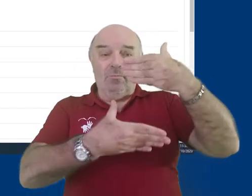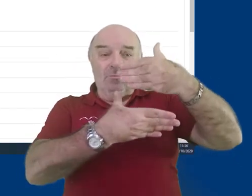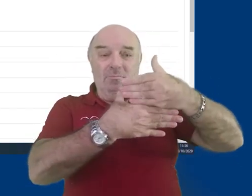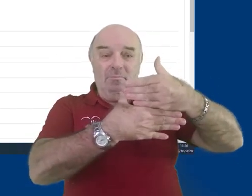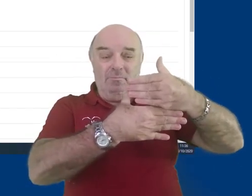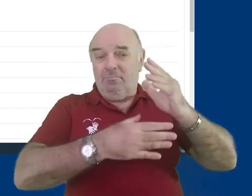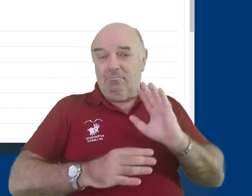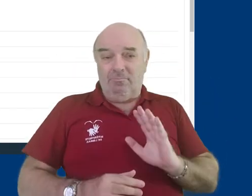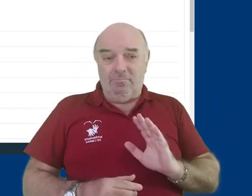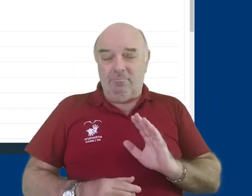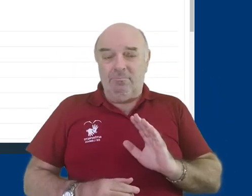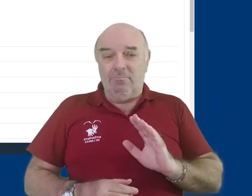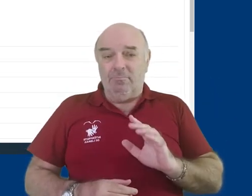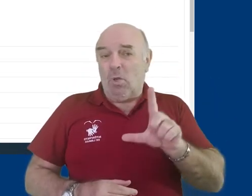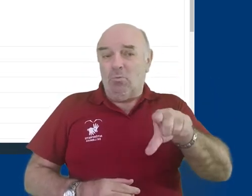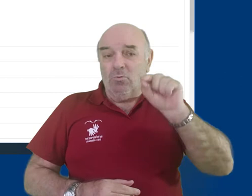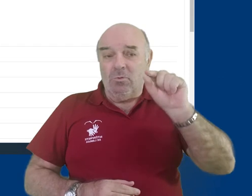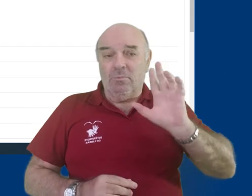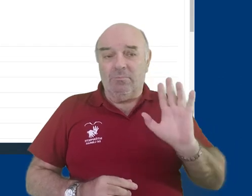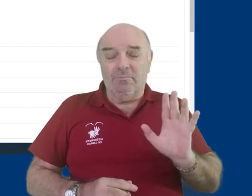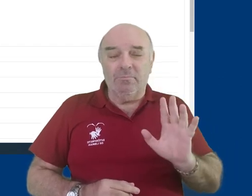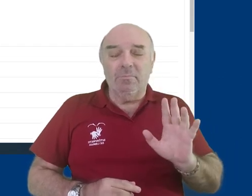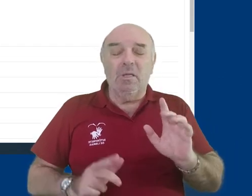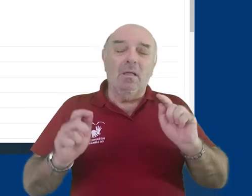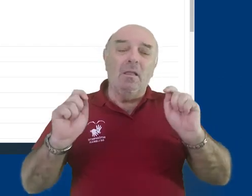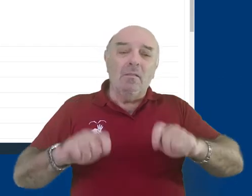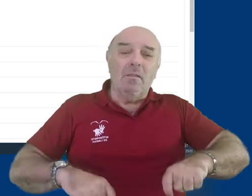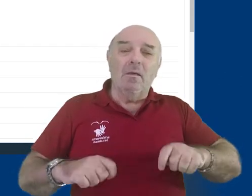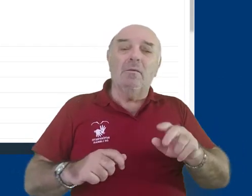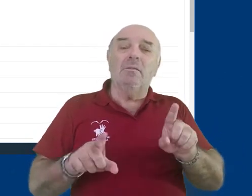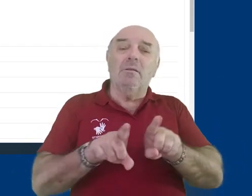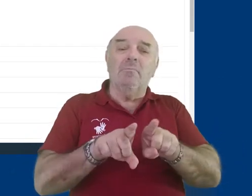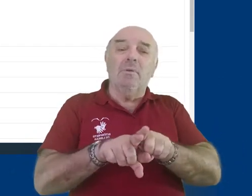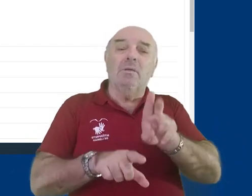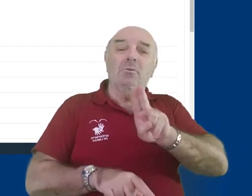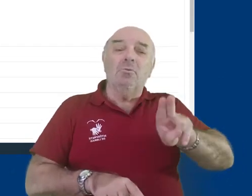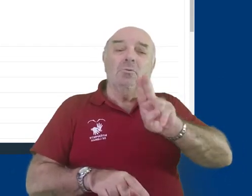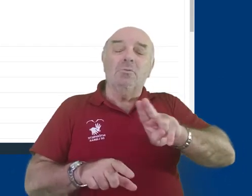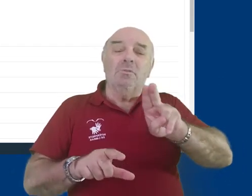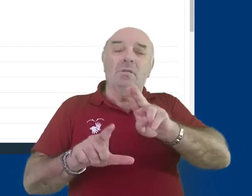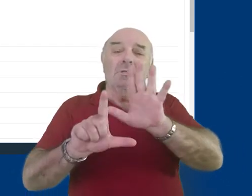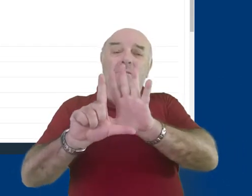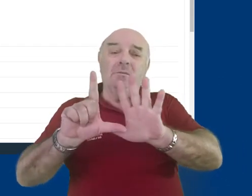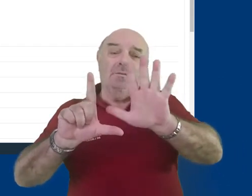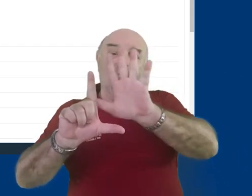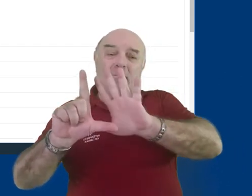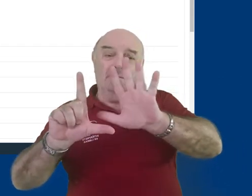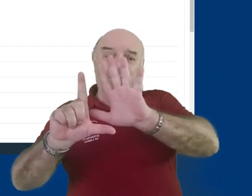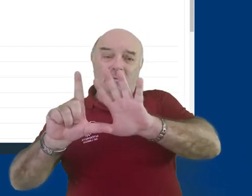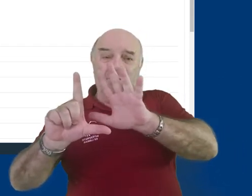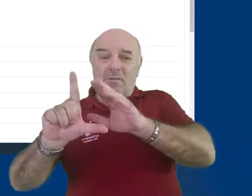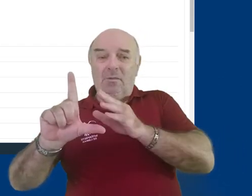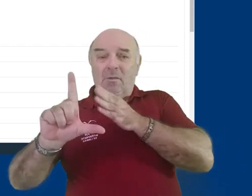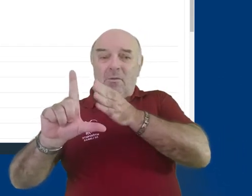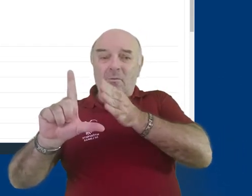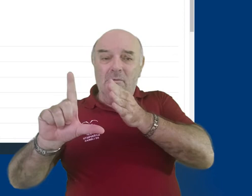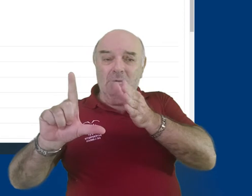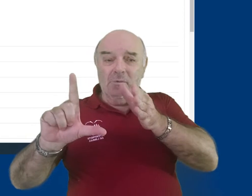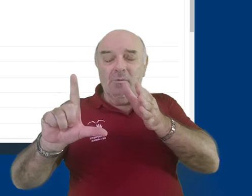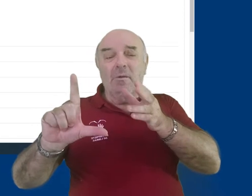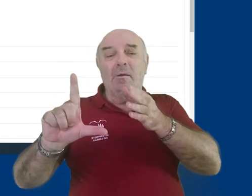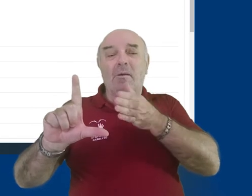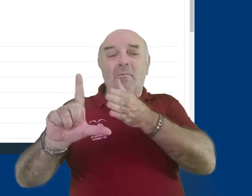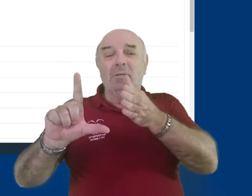Por exemplo, eu escolhi essa opção. E também posso escolher um método de navegação, aqui em mais